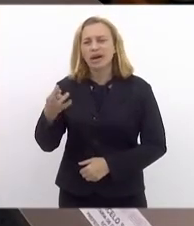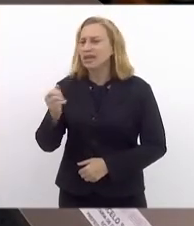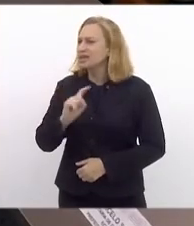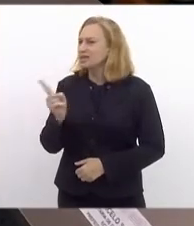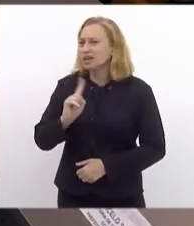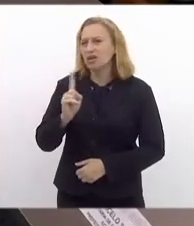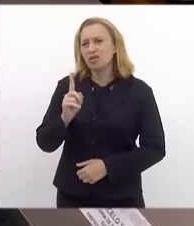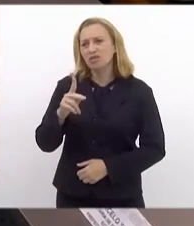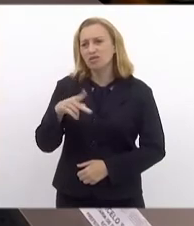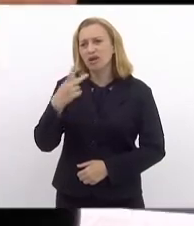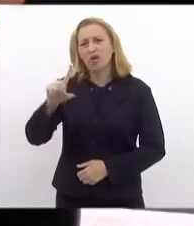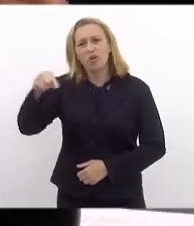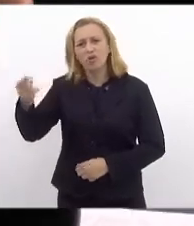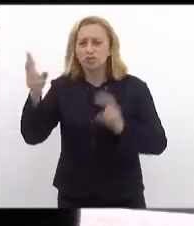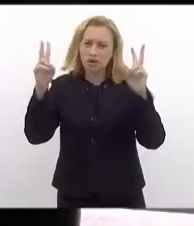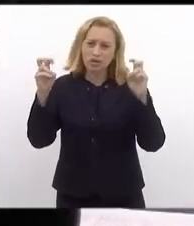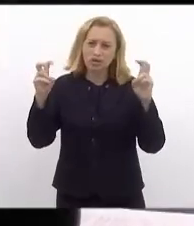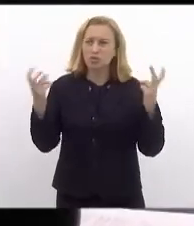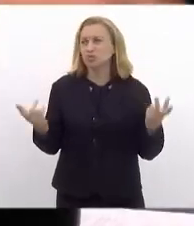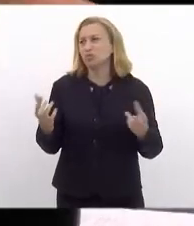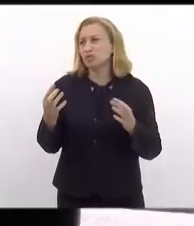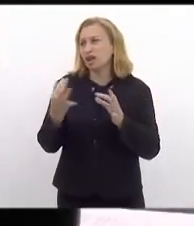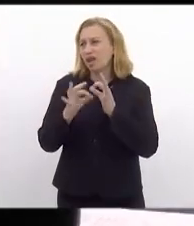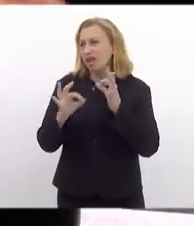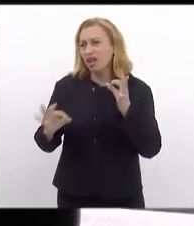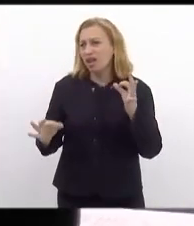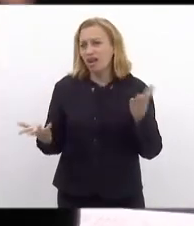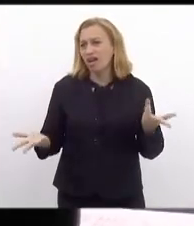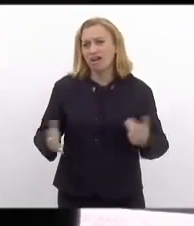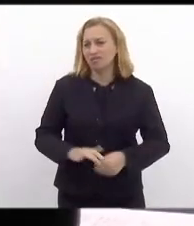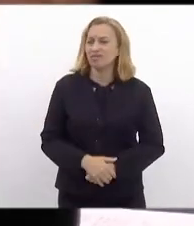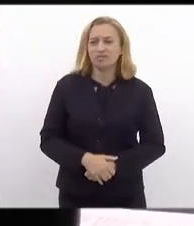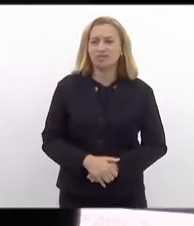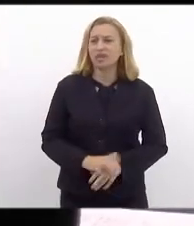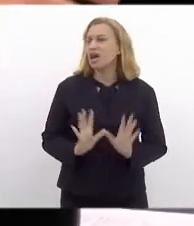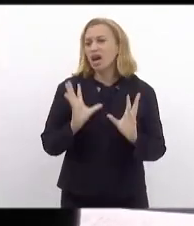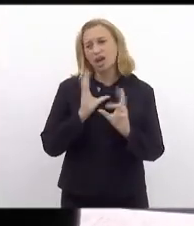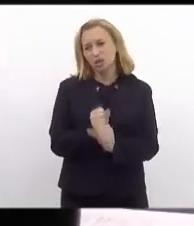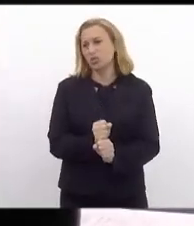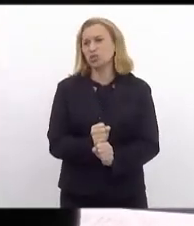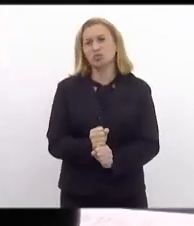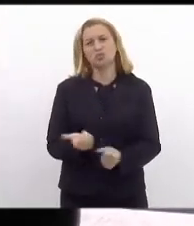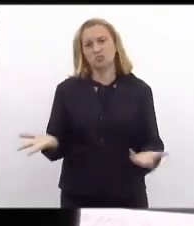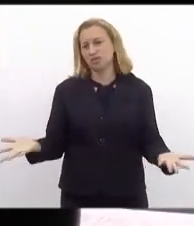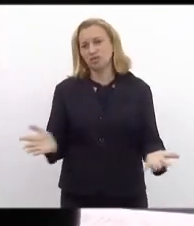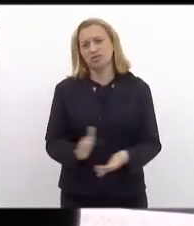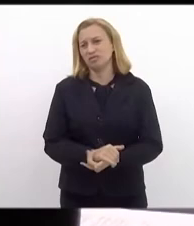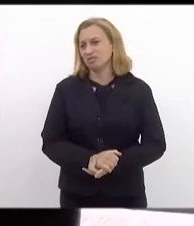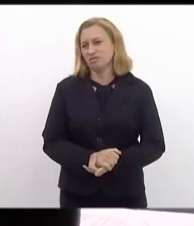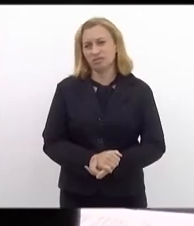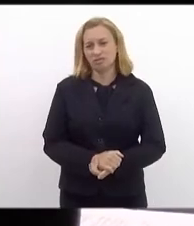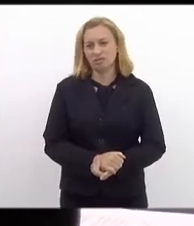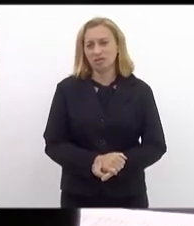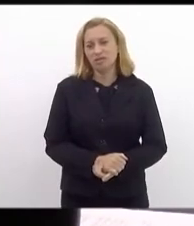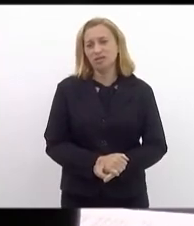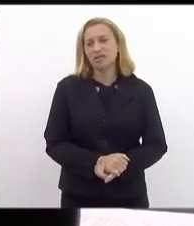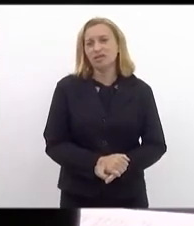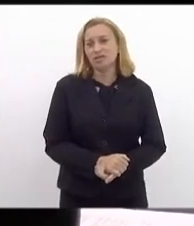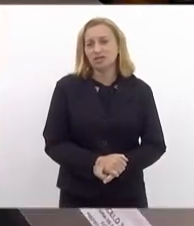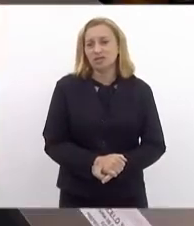eu não aguento mais dizer a cor já tá consensuado que tá acontecendo só não só falar E aí